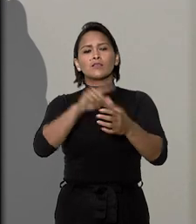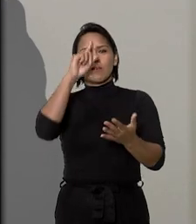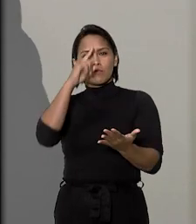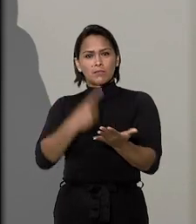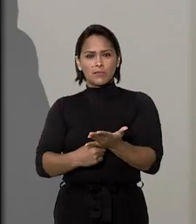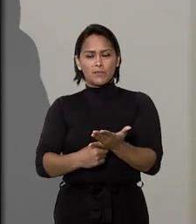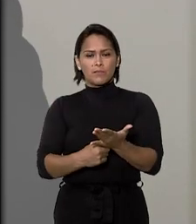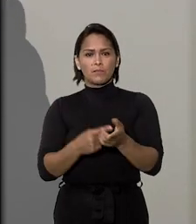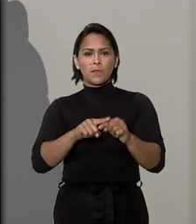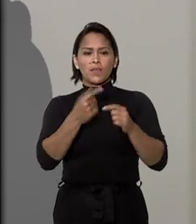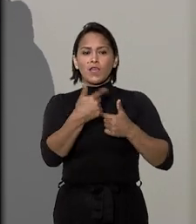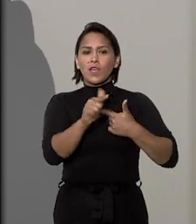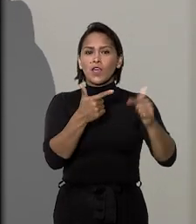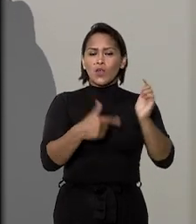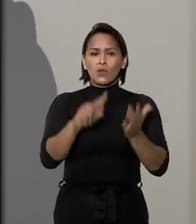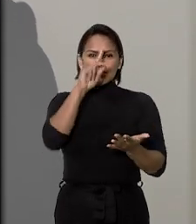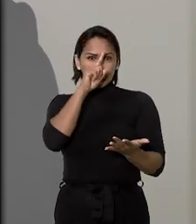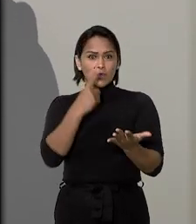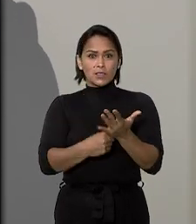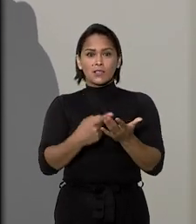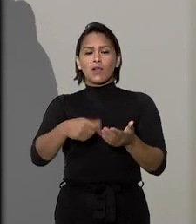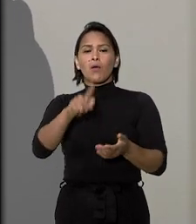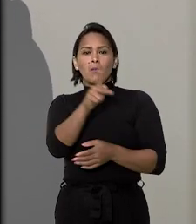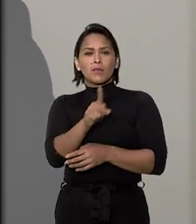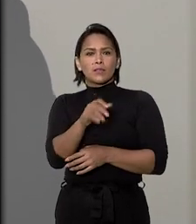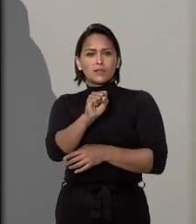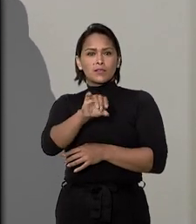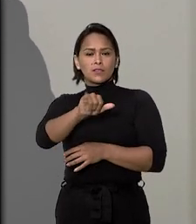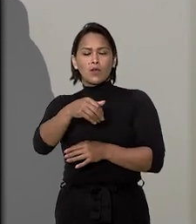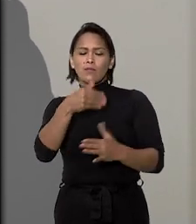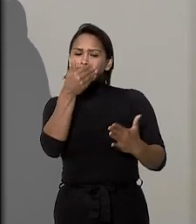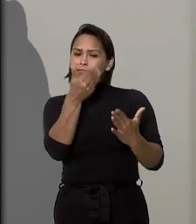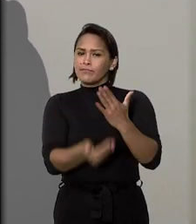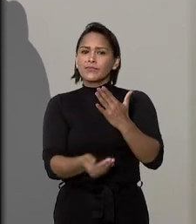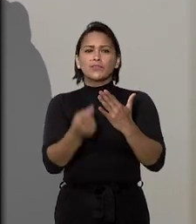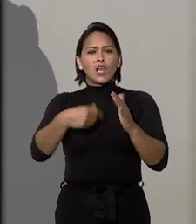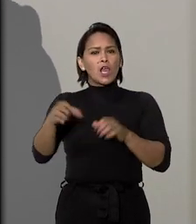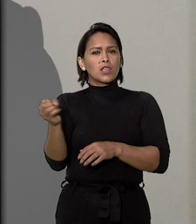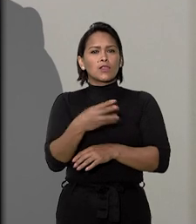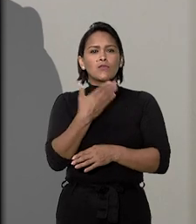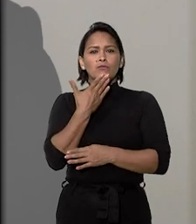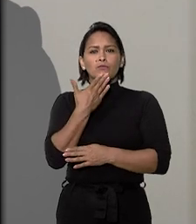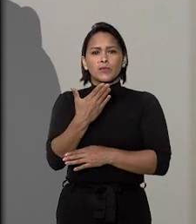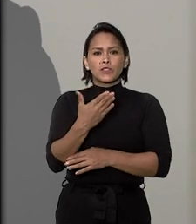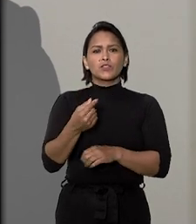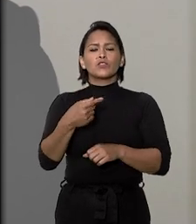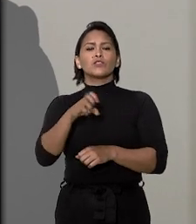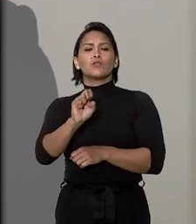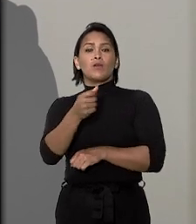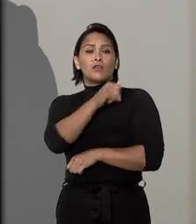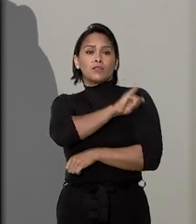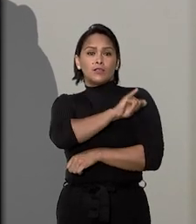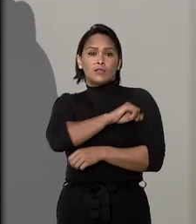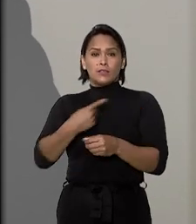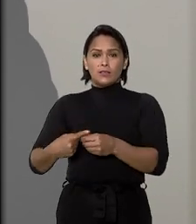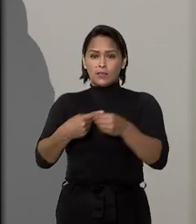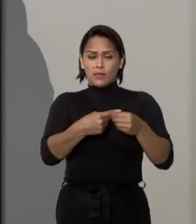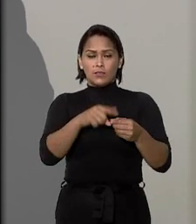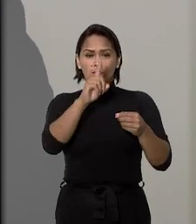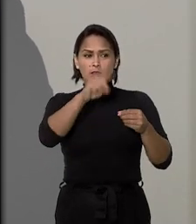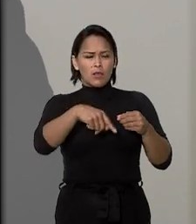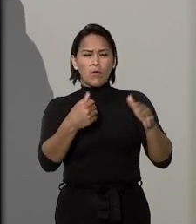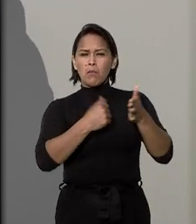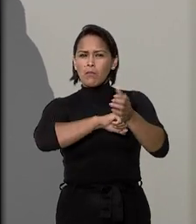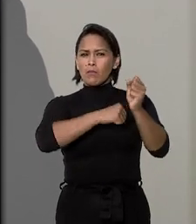aplicável. Em outra decisão, o presidente do STJ negou seguimento a novo pedido do município de Belford Roxo, no Rio de Janeiro,